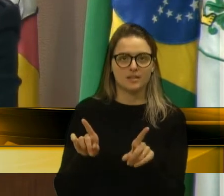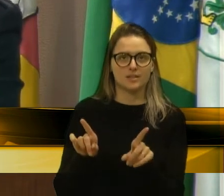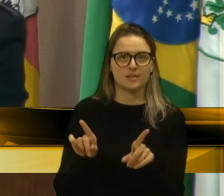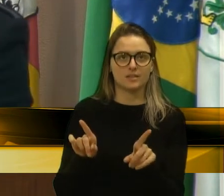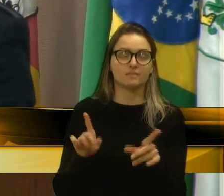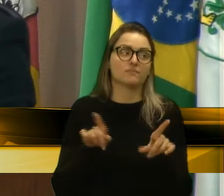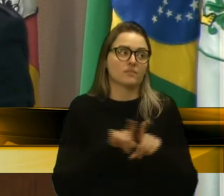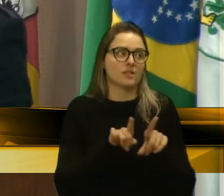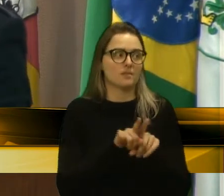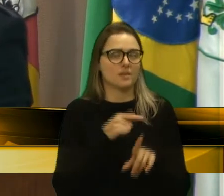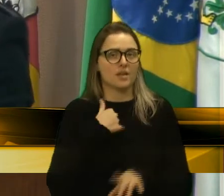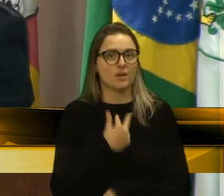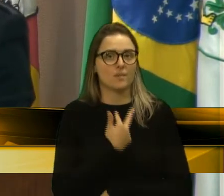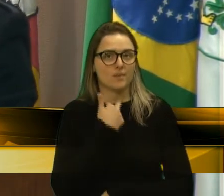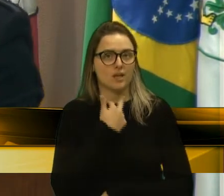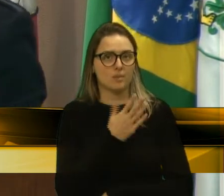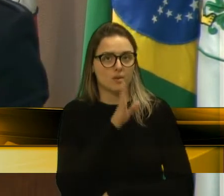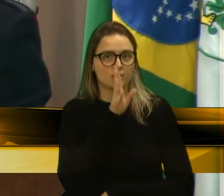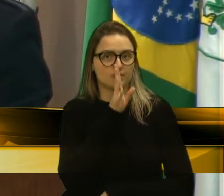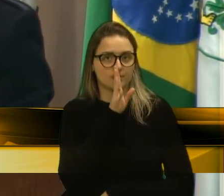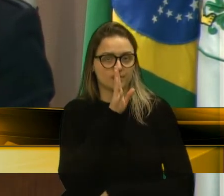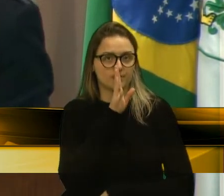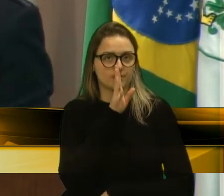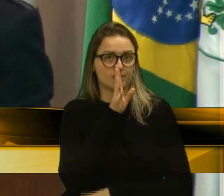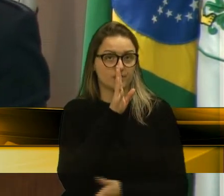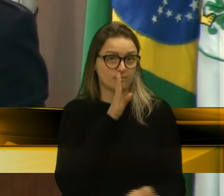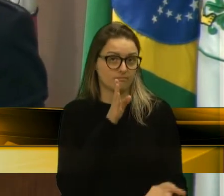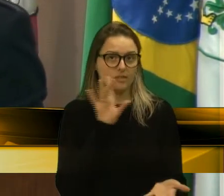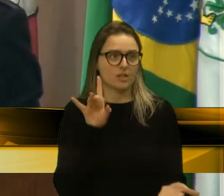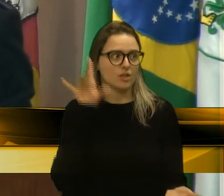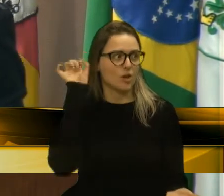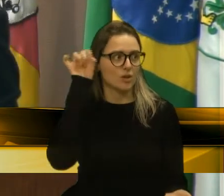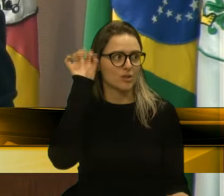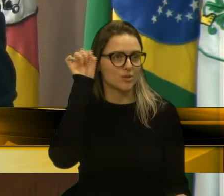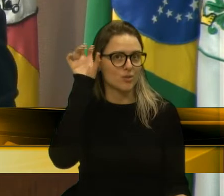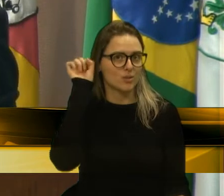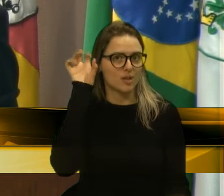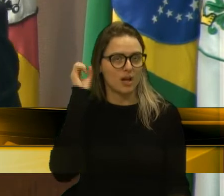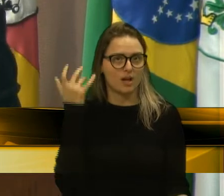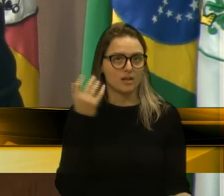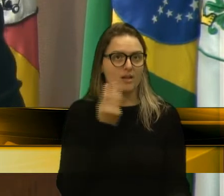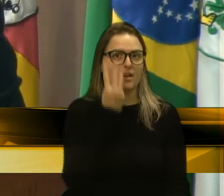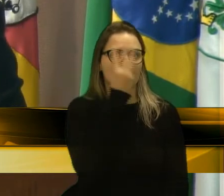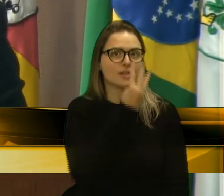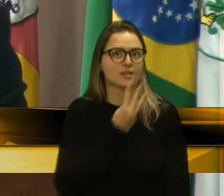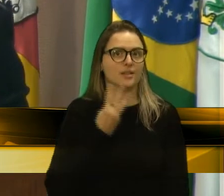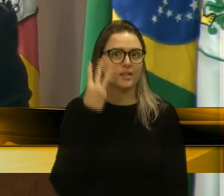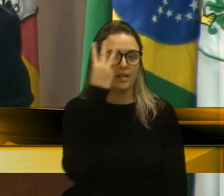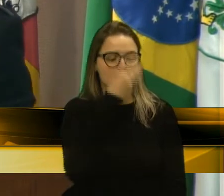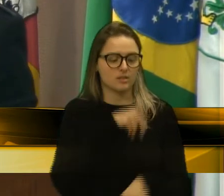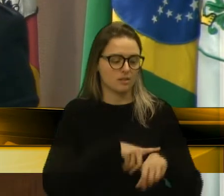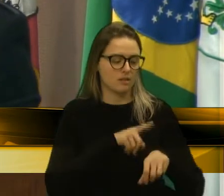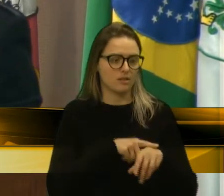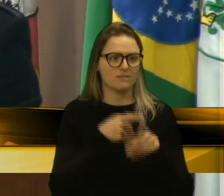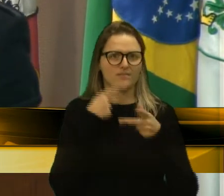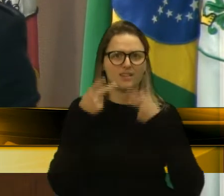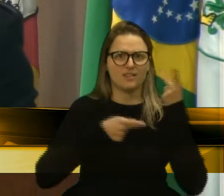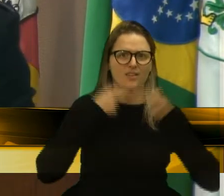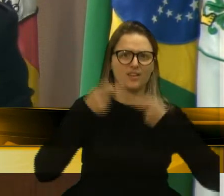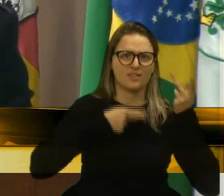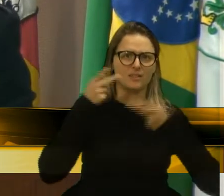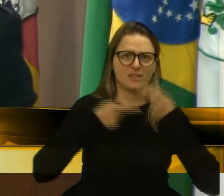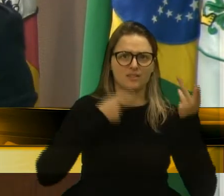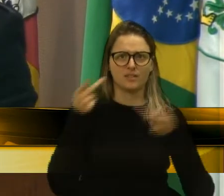também não posso ficar calado. Só ouvindo. 3 horas aqui, blá, blá, blá, blá, blá,